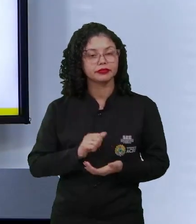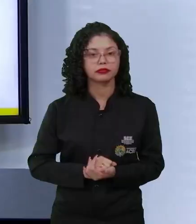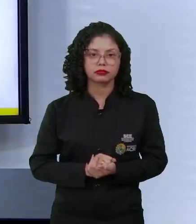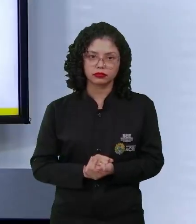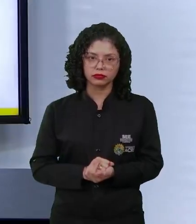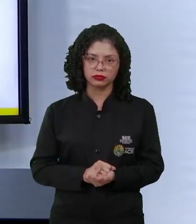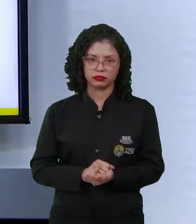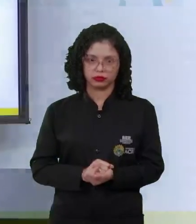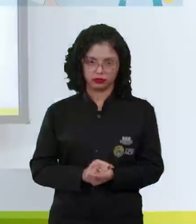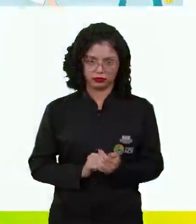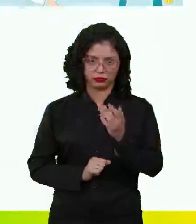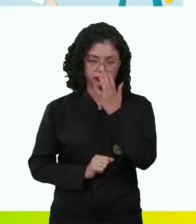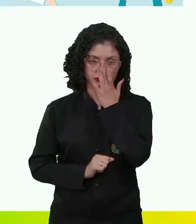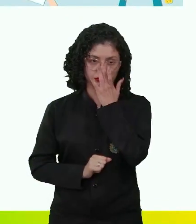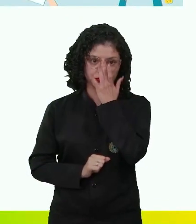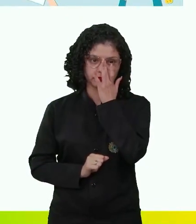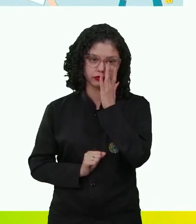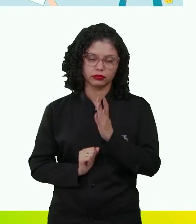Continuando a nossa aula,